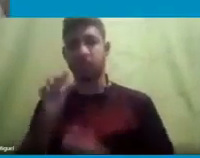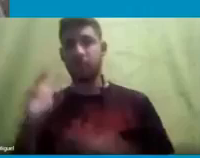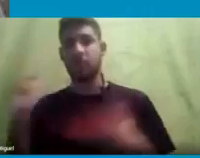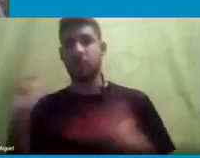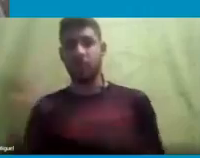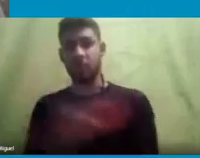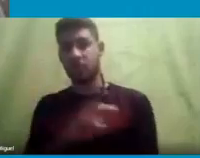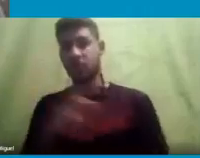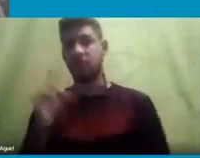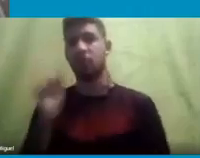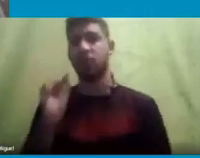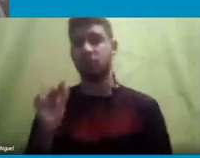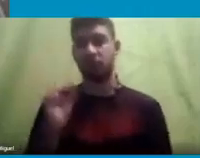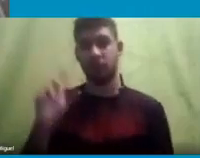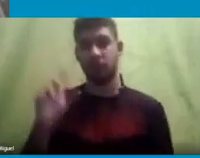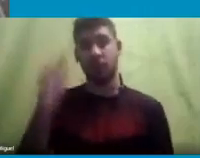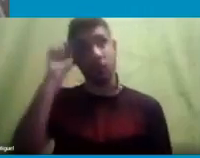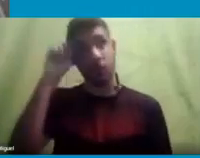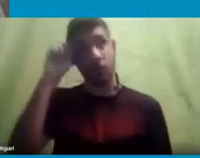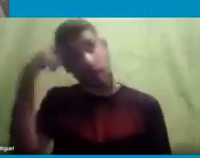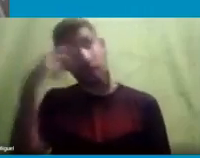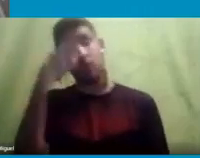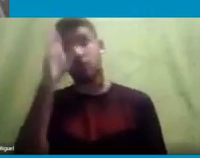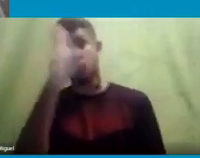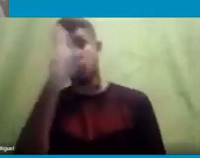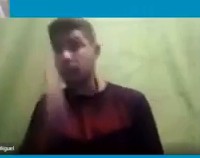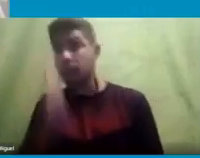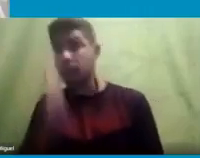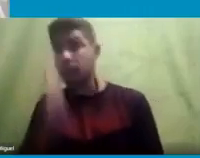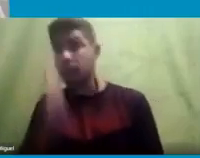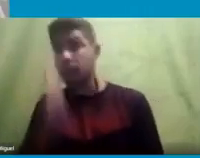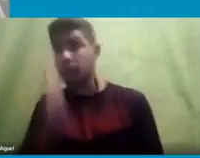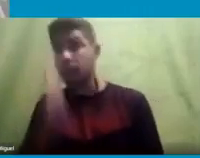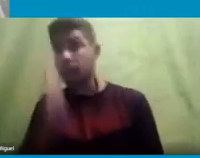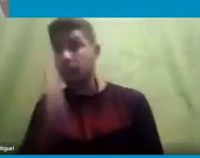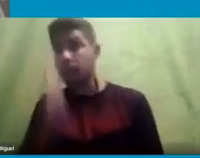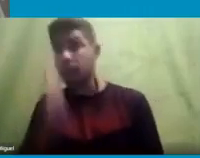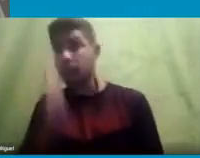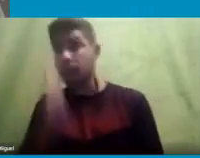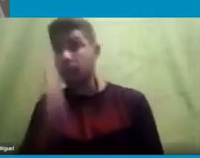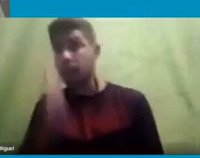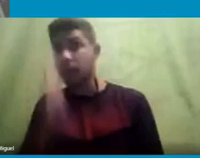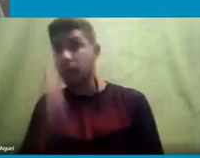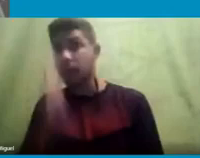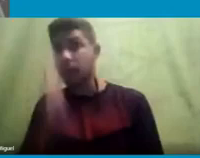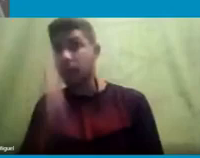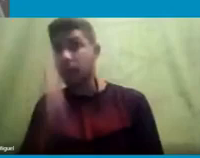negros é guerra, é matança. Uma matança muito grande.